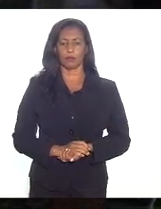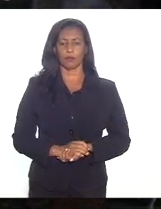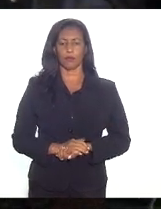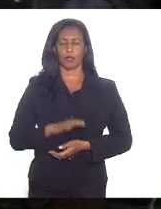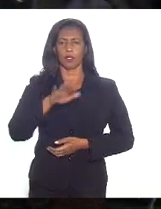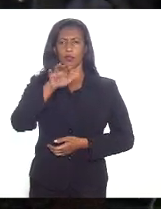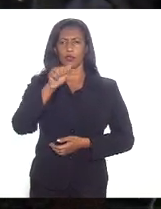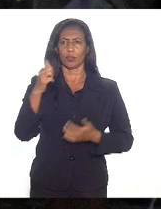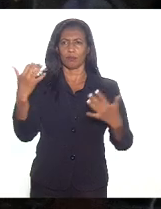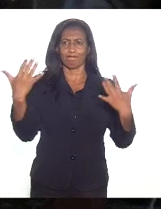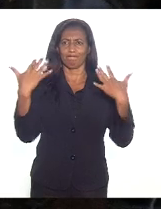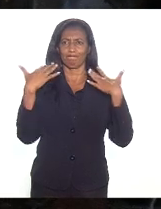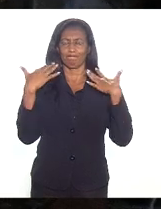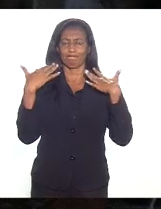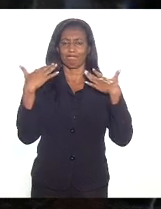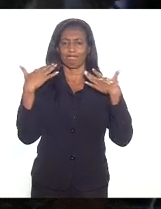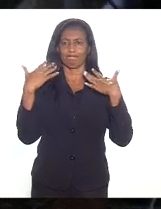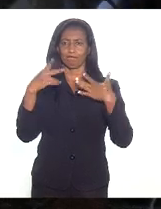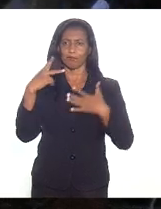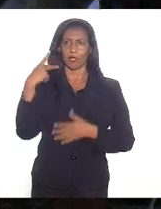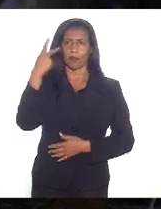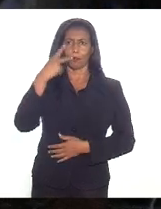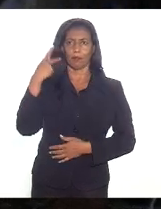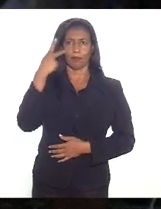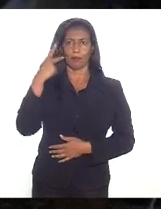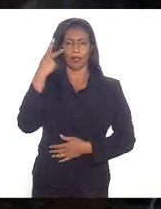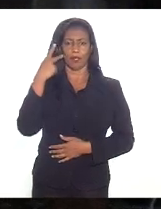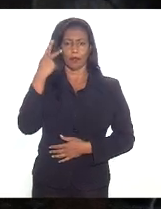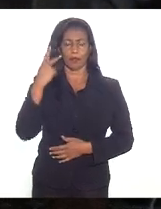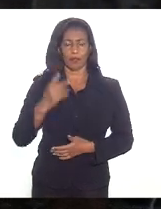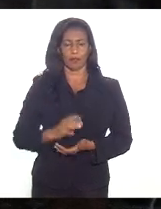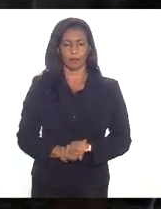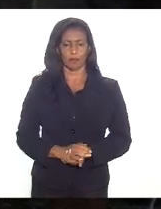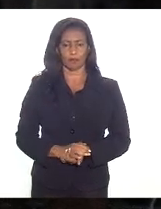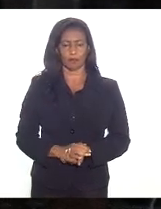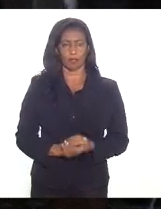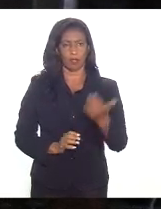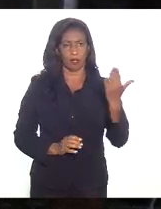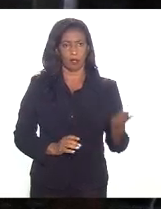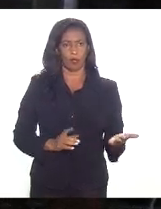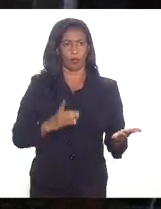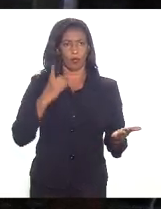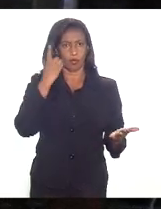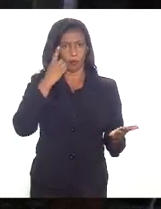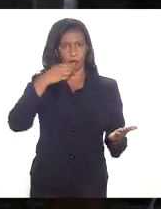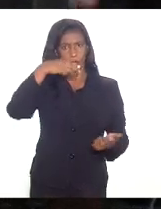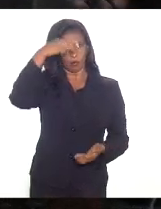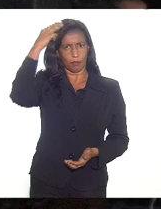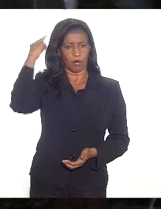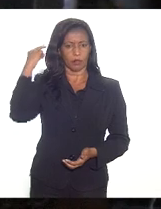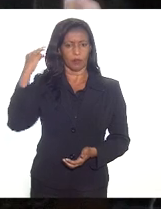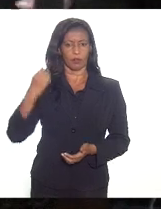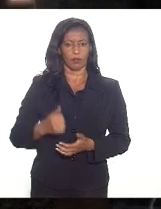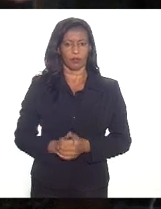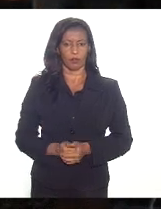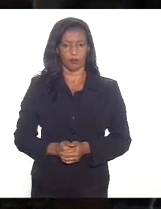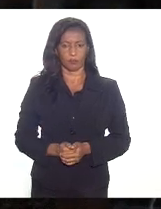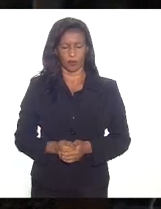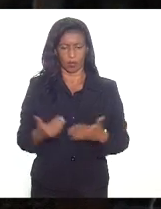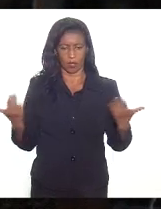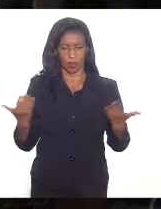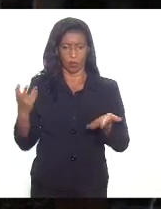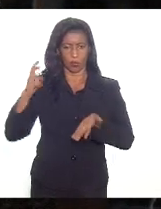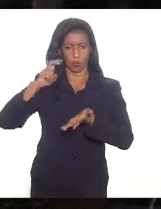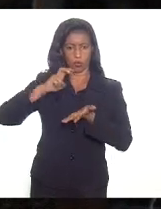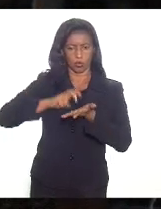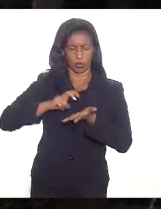chamar a atenção dos senhoras e senhores parlamentares, em especial o deputado Márcio Pacheco. Deputado Márcio, eu hoje, logo pela manhã, liguei